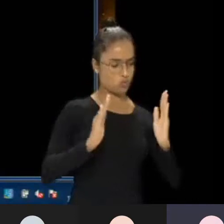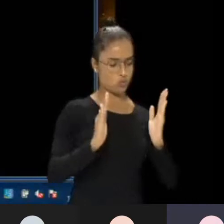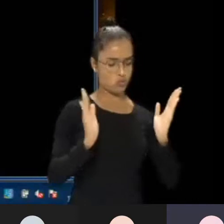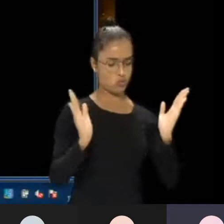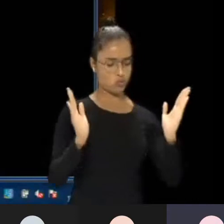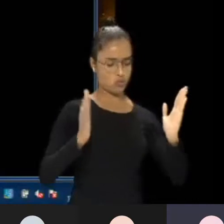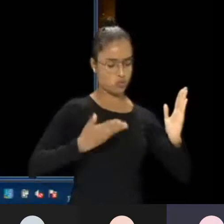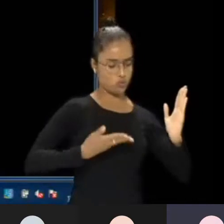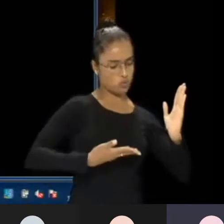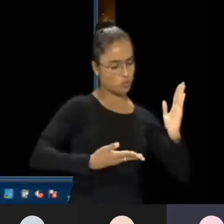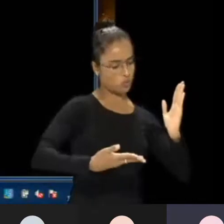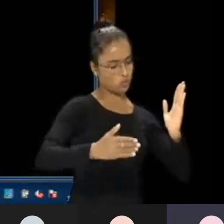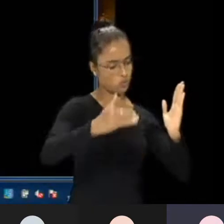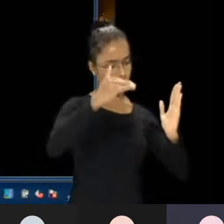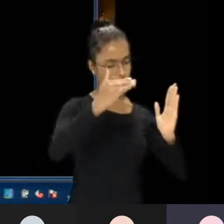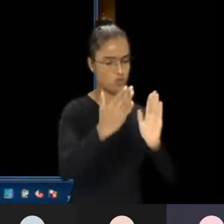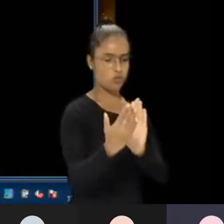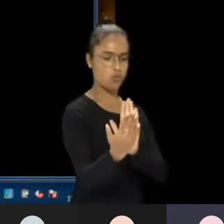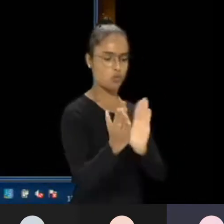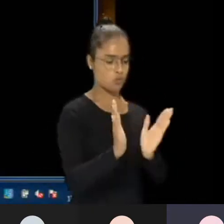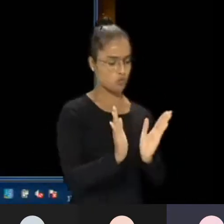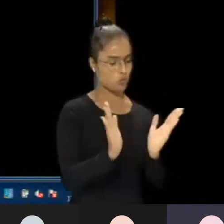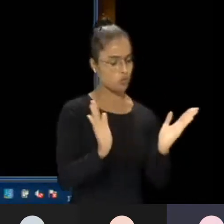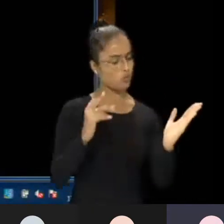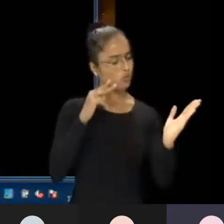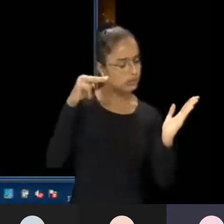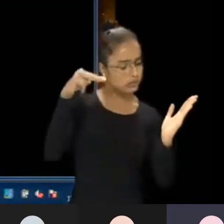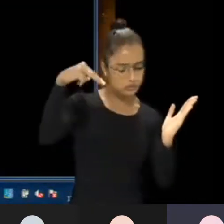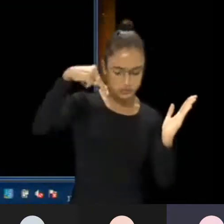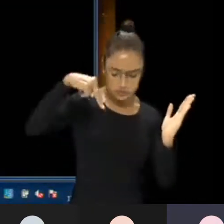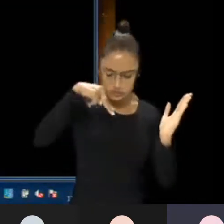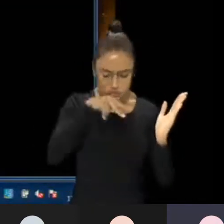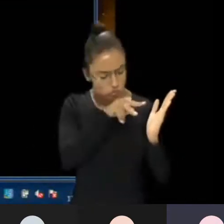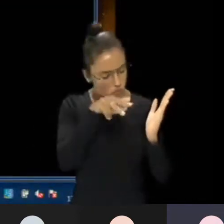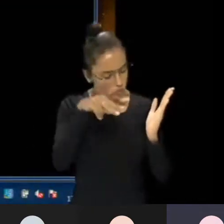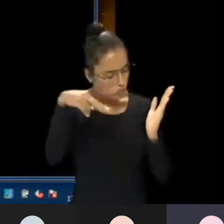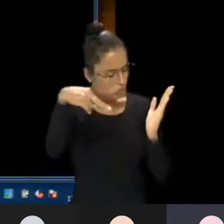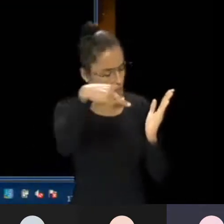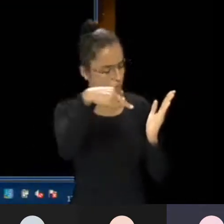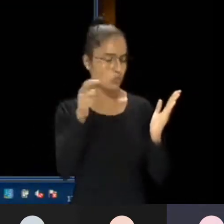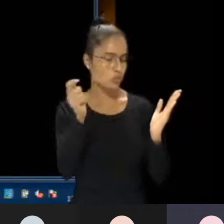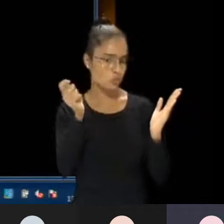Então, você consegue visualizar ele tridimensionalmente